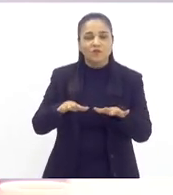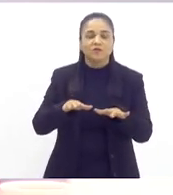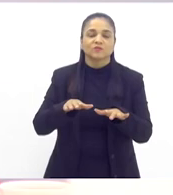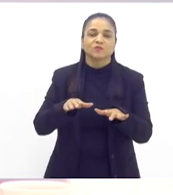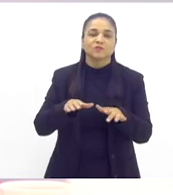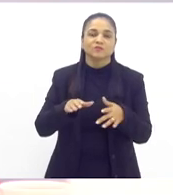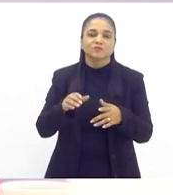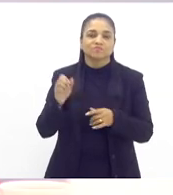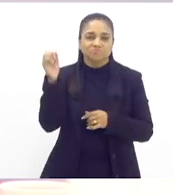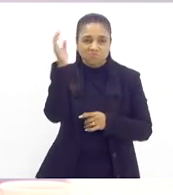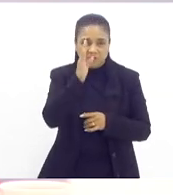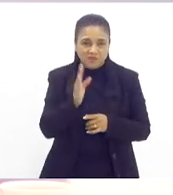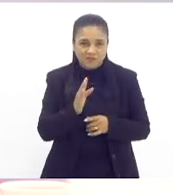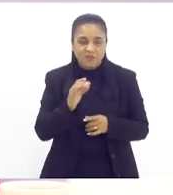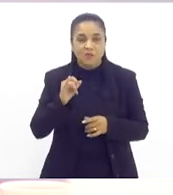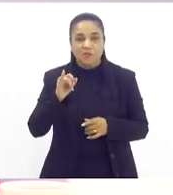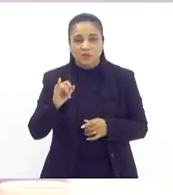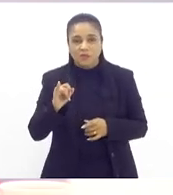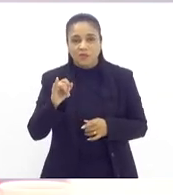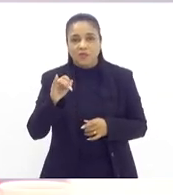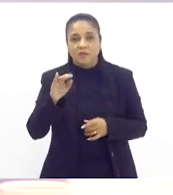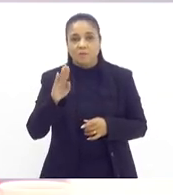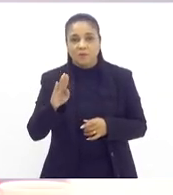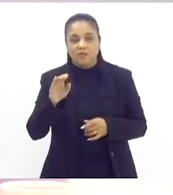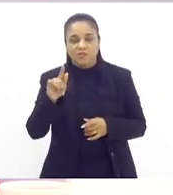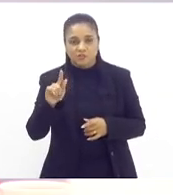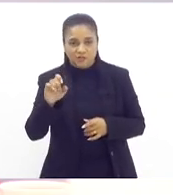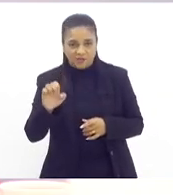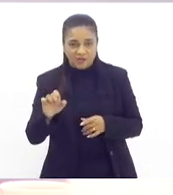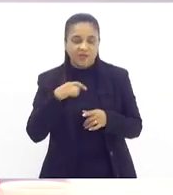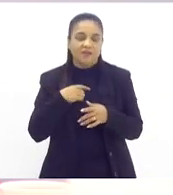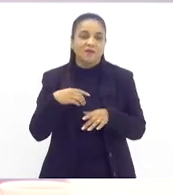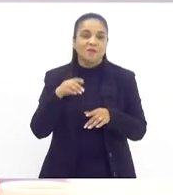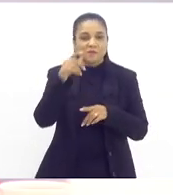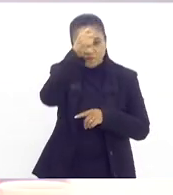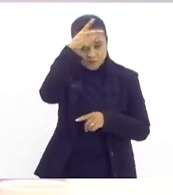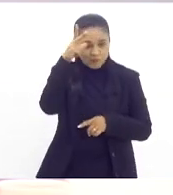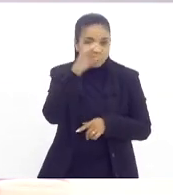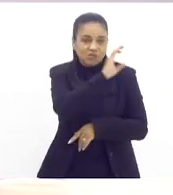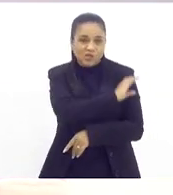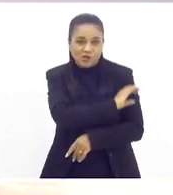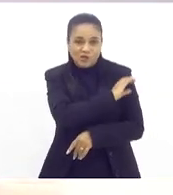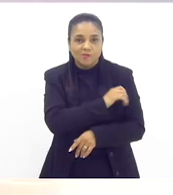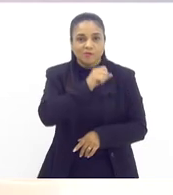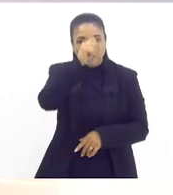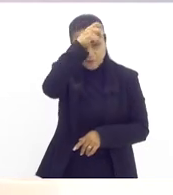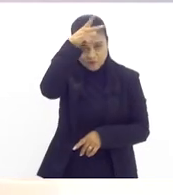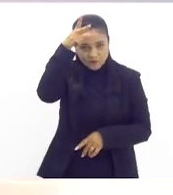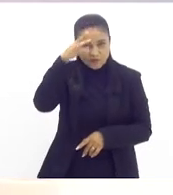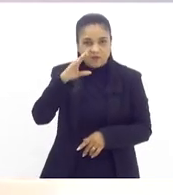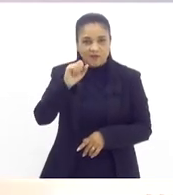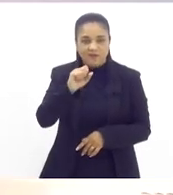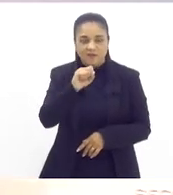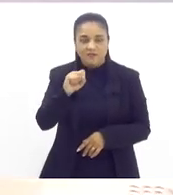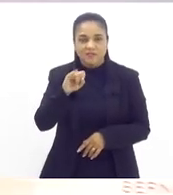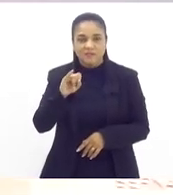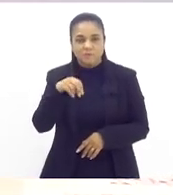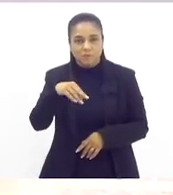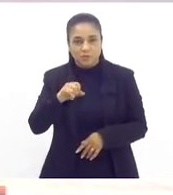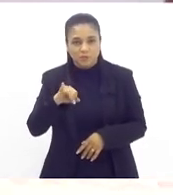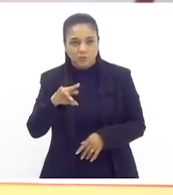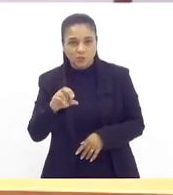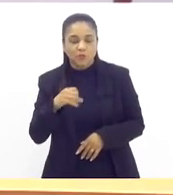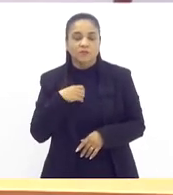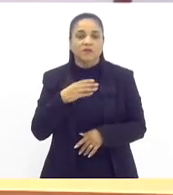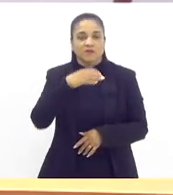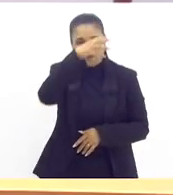Brasil, da PGE, Procuradoria Geral do Estado, da Prefeitura de Campos, da Prefeitura de Casimiro de Abreu, da Prefeitura de Conceição de Macabu,